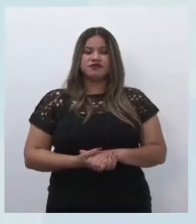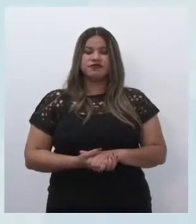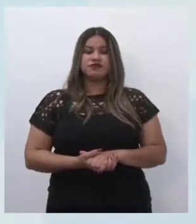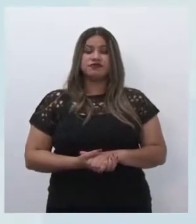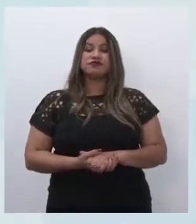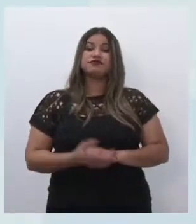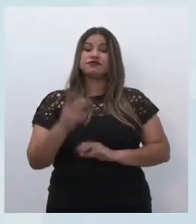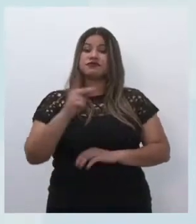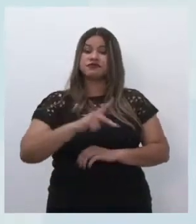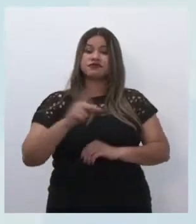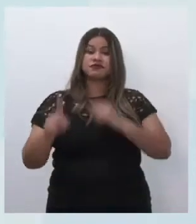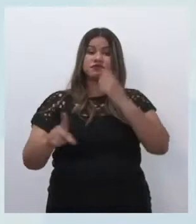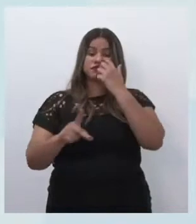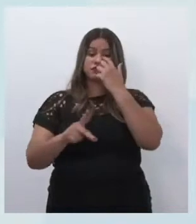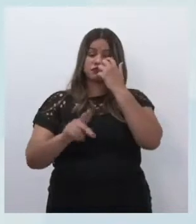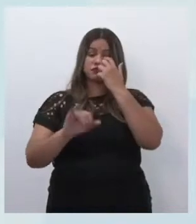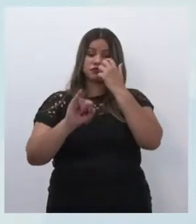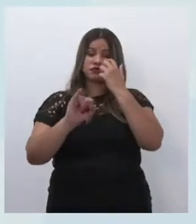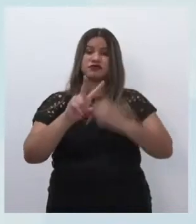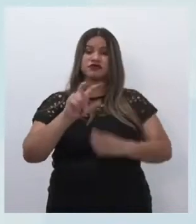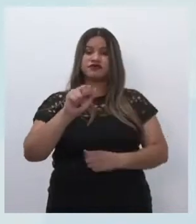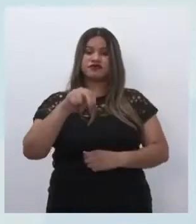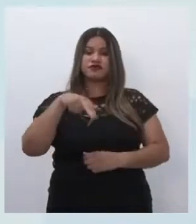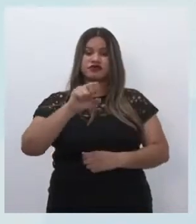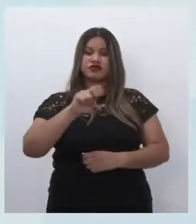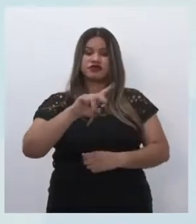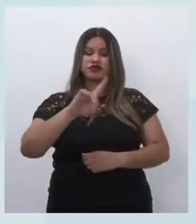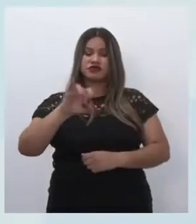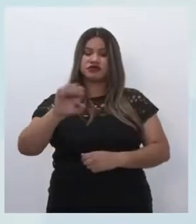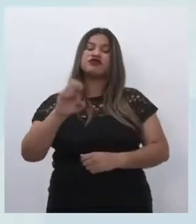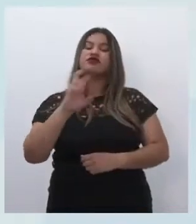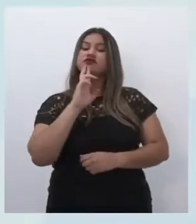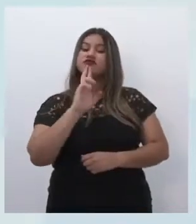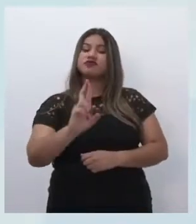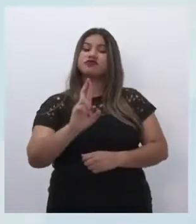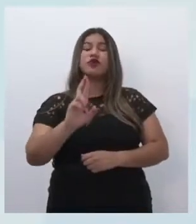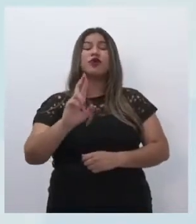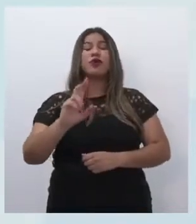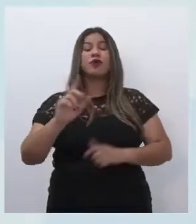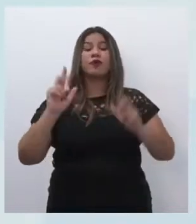A professora Ivaneide falou respeito.